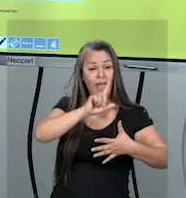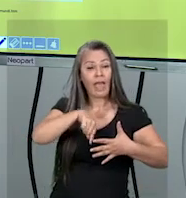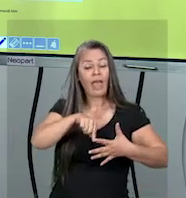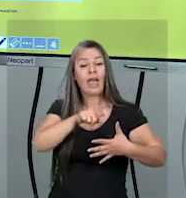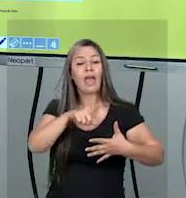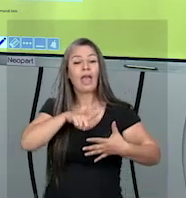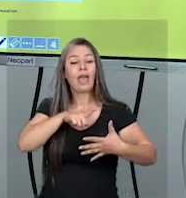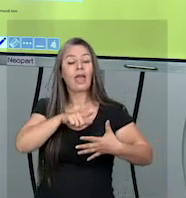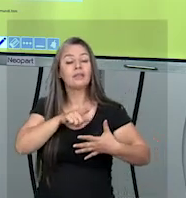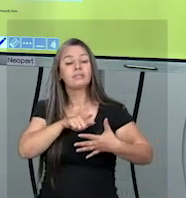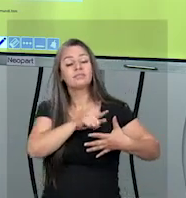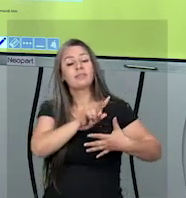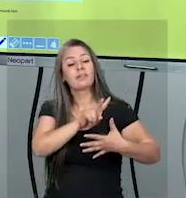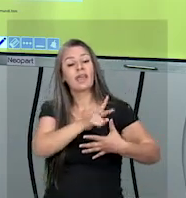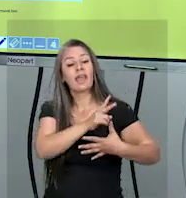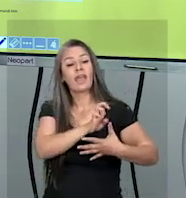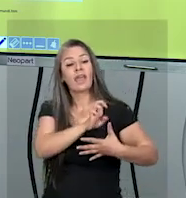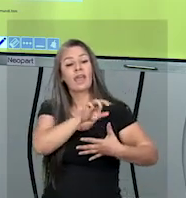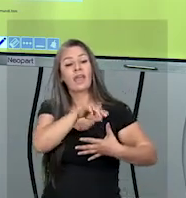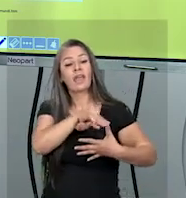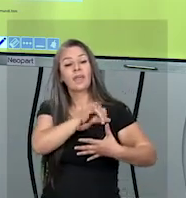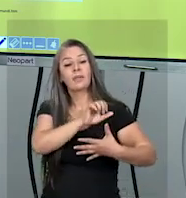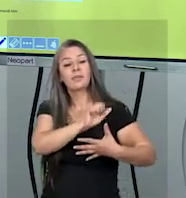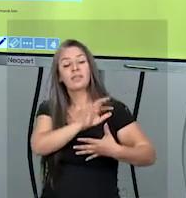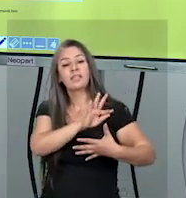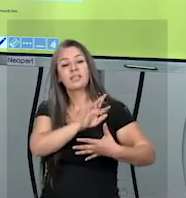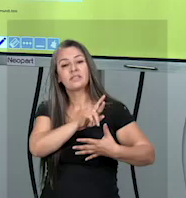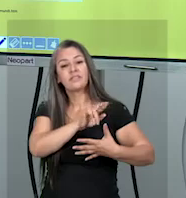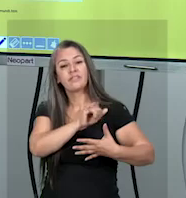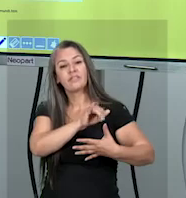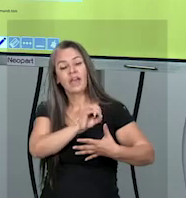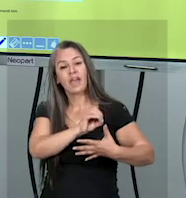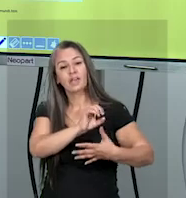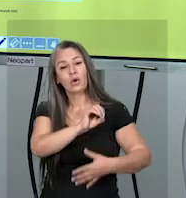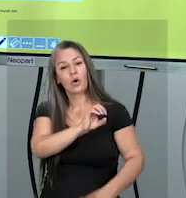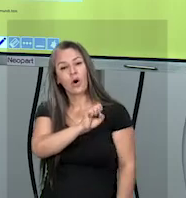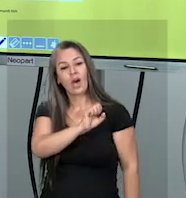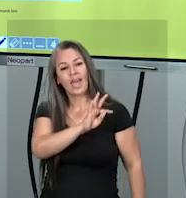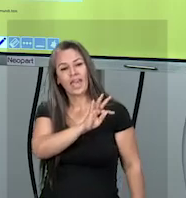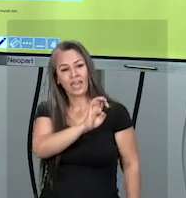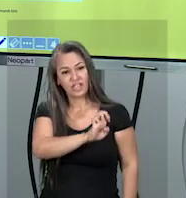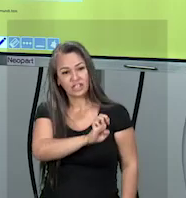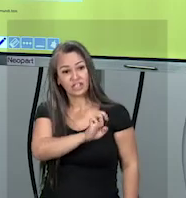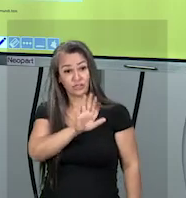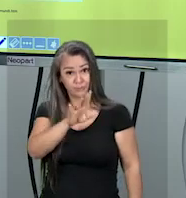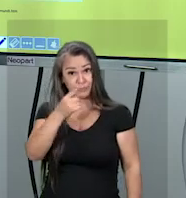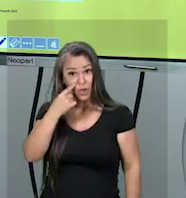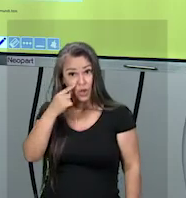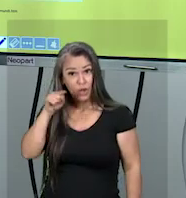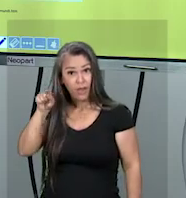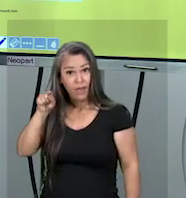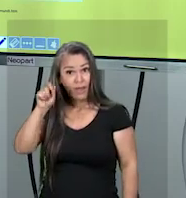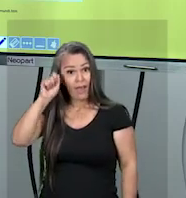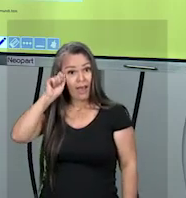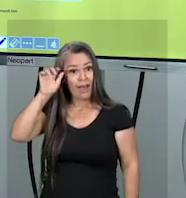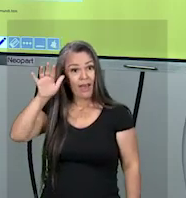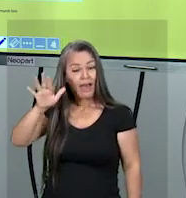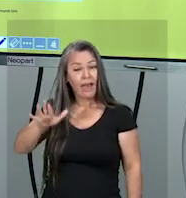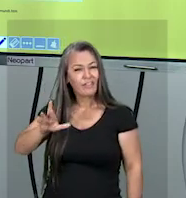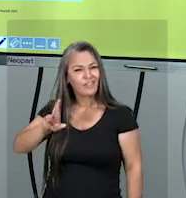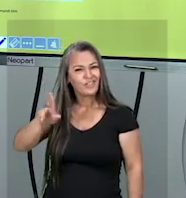meridiano. Já a África, ela está localizada nos 4 hemisférios. Então, nós temos o hemisfério leste,